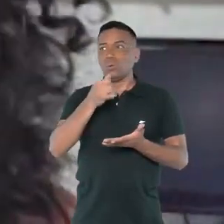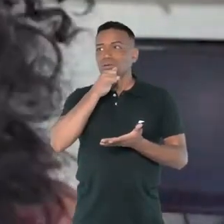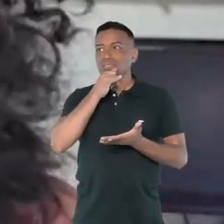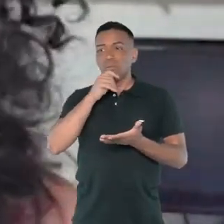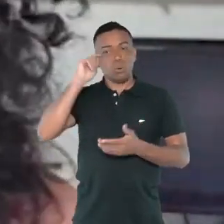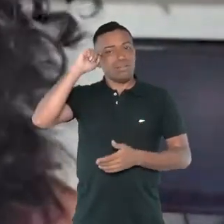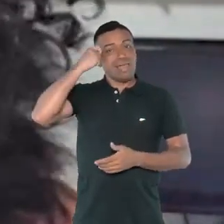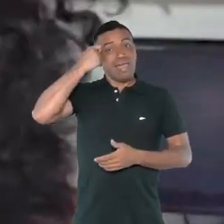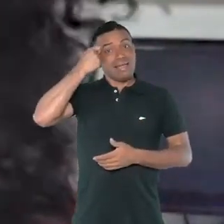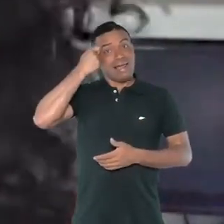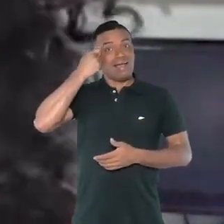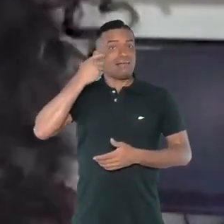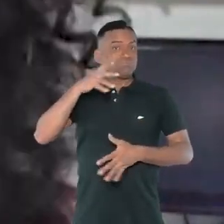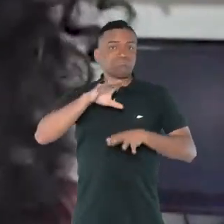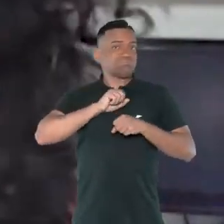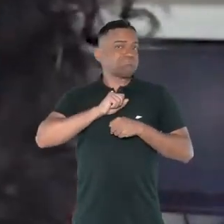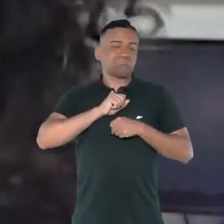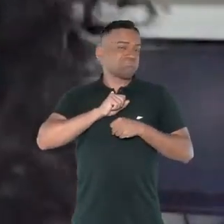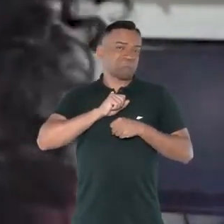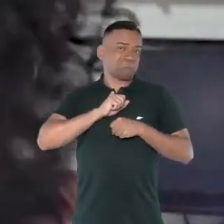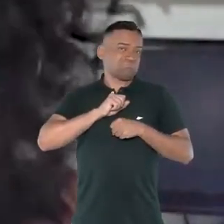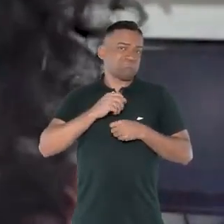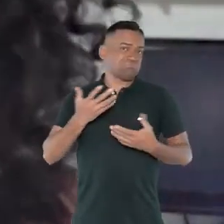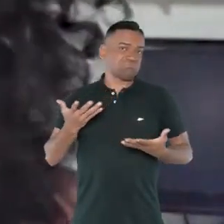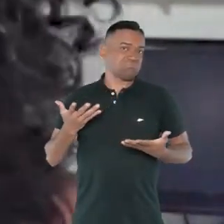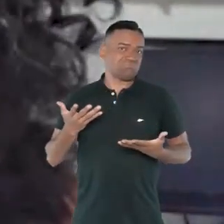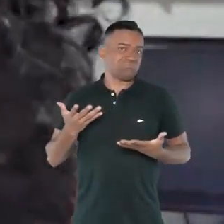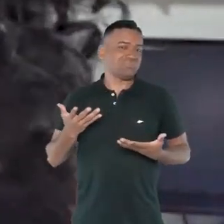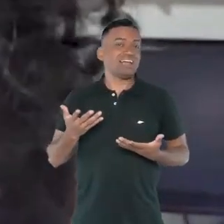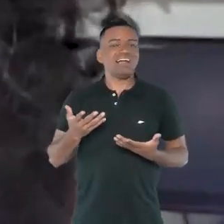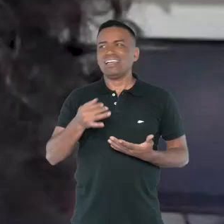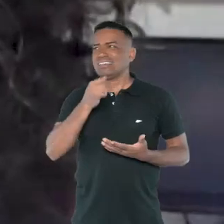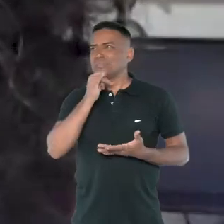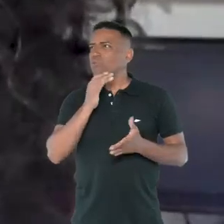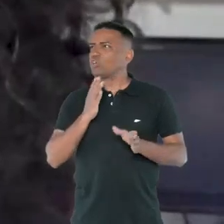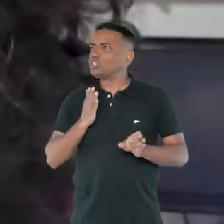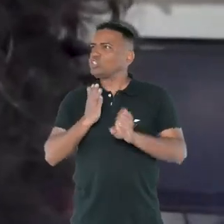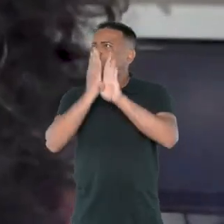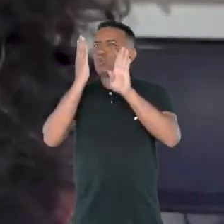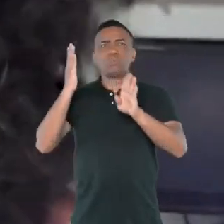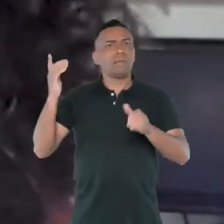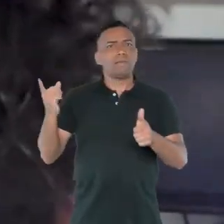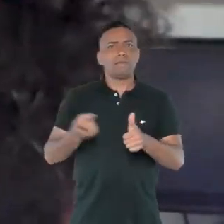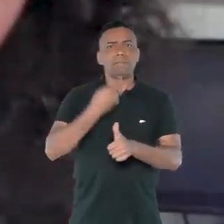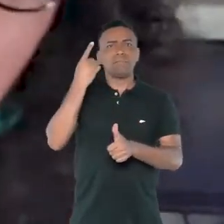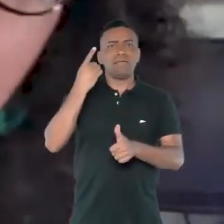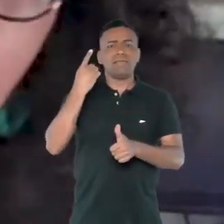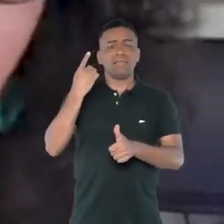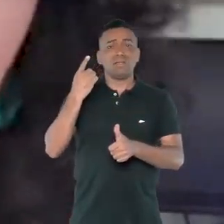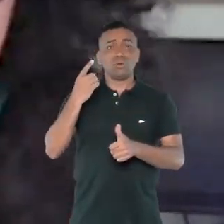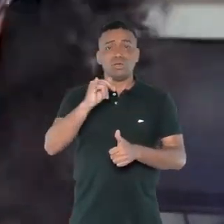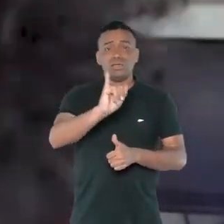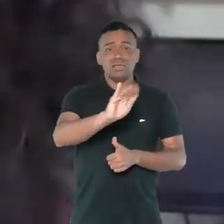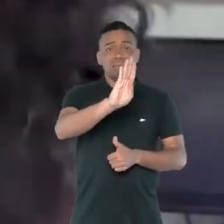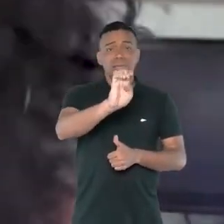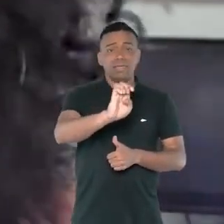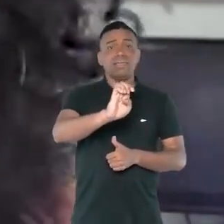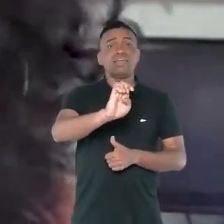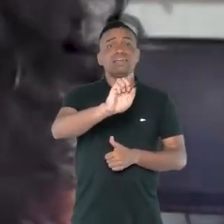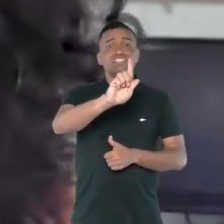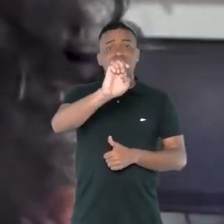são eufemismo para evitar o negra, né? E eu falei, peraí, então isso. Aí eu fui